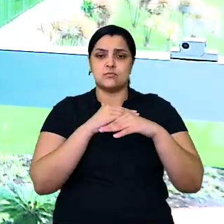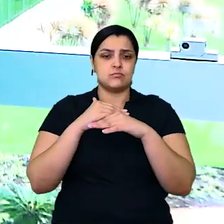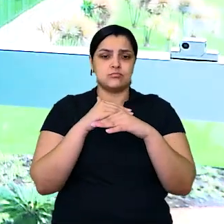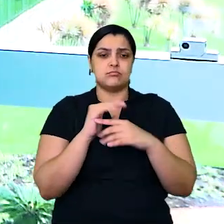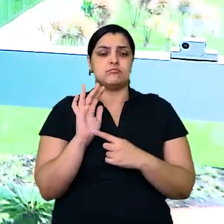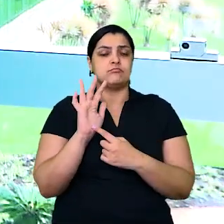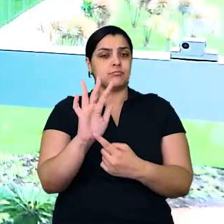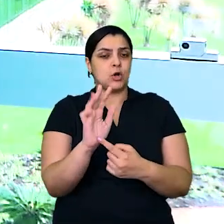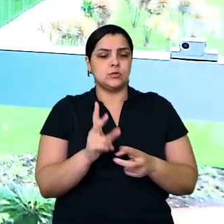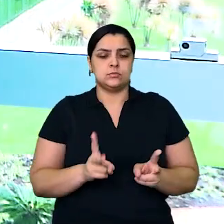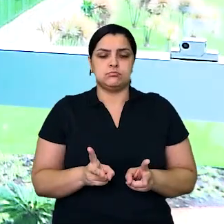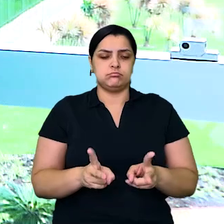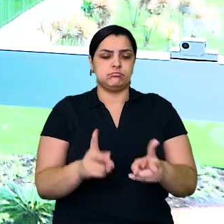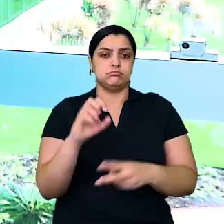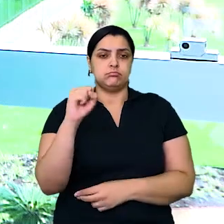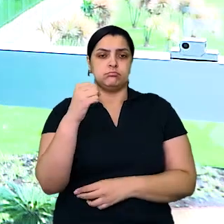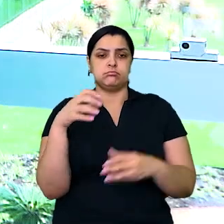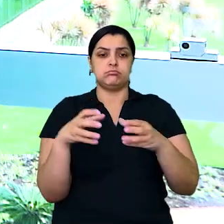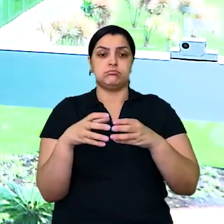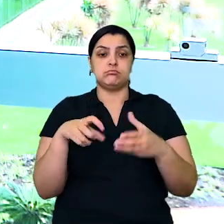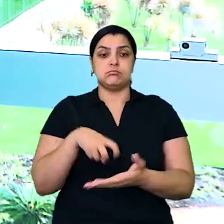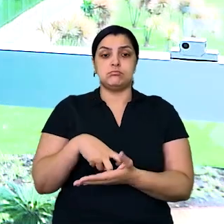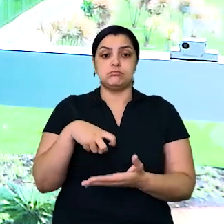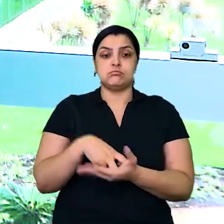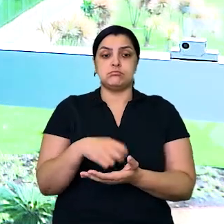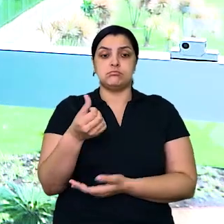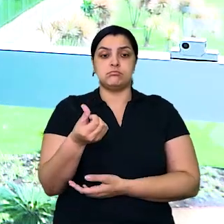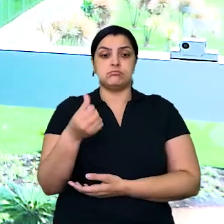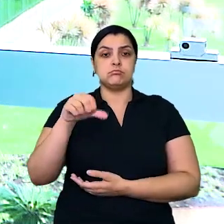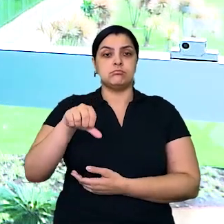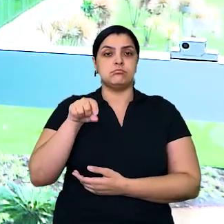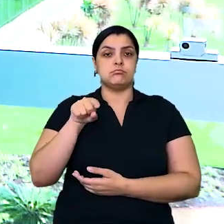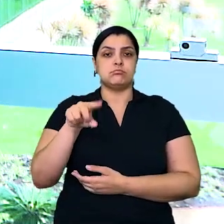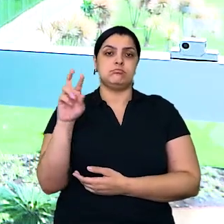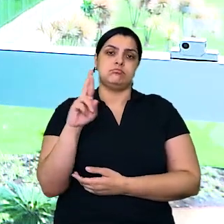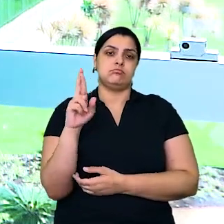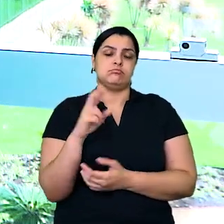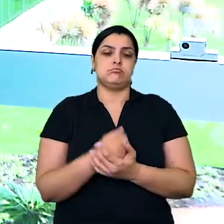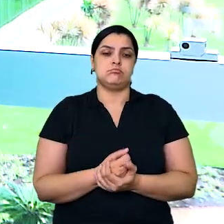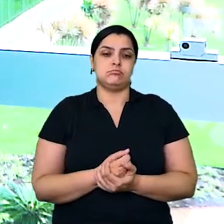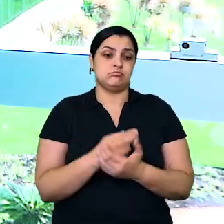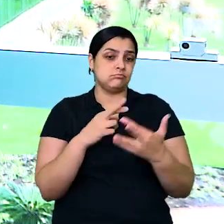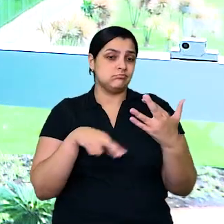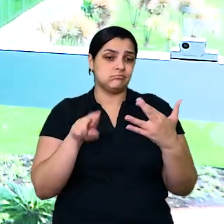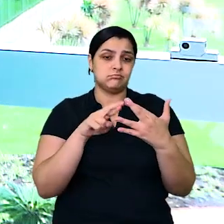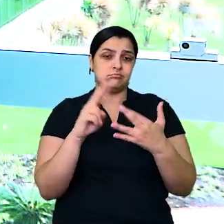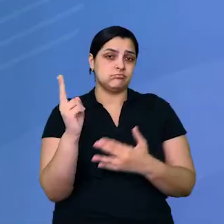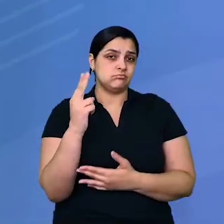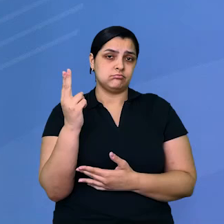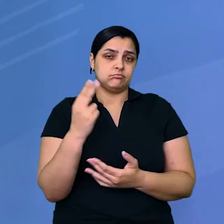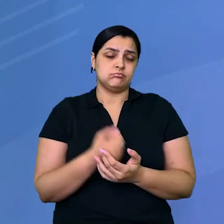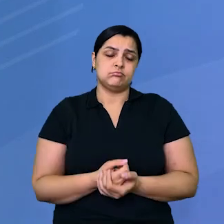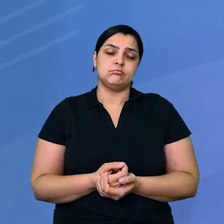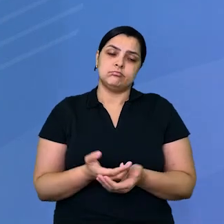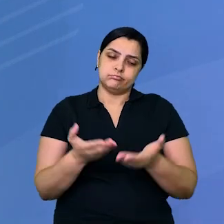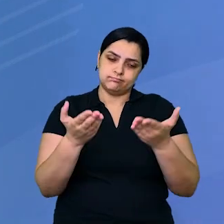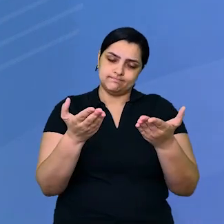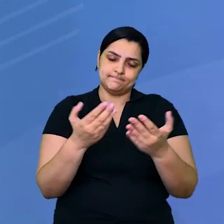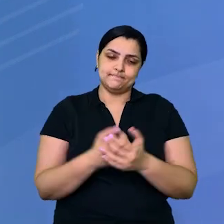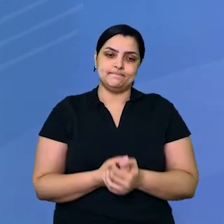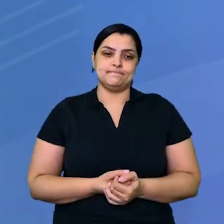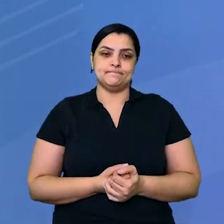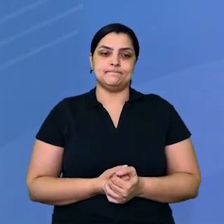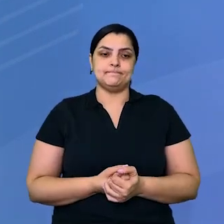ficou mantida na 8ª turma a condenação no valor de R$ 69 mil. Não cabe mais recurso. Eu volto com vocês